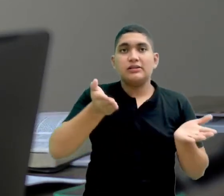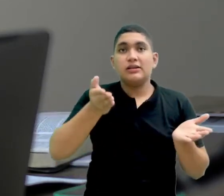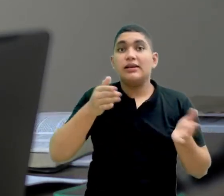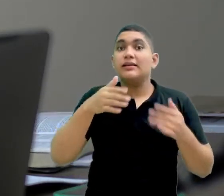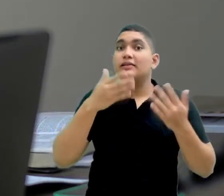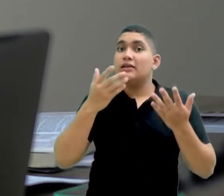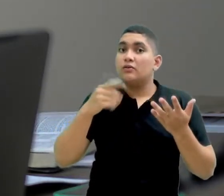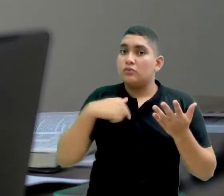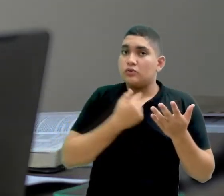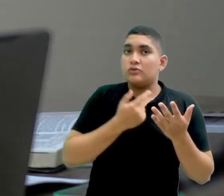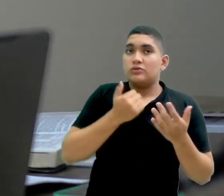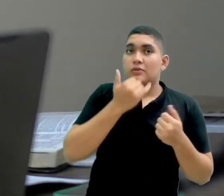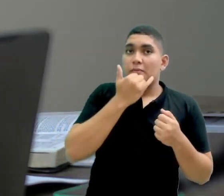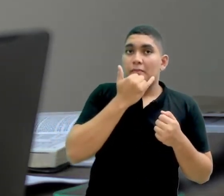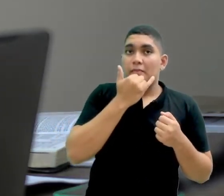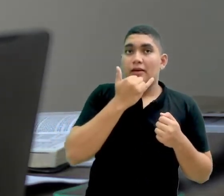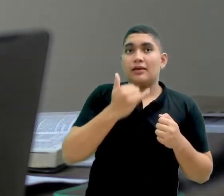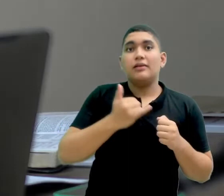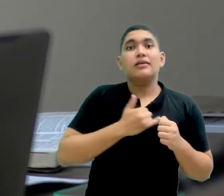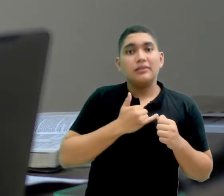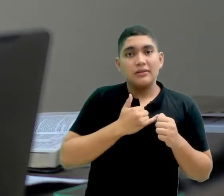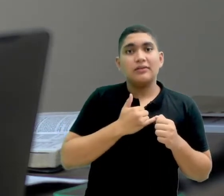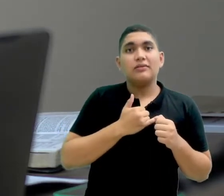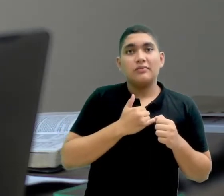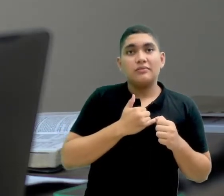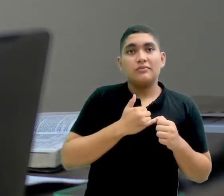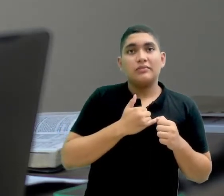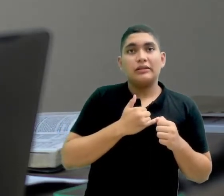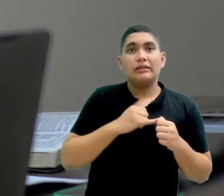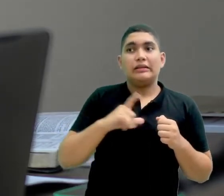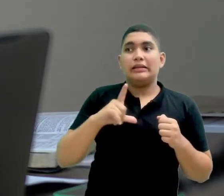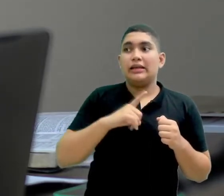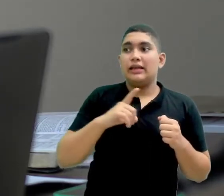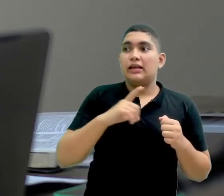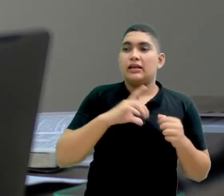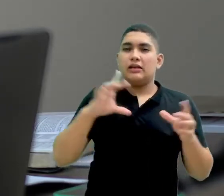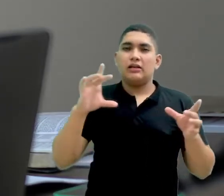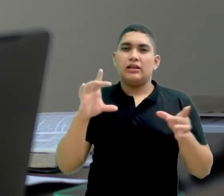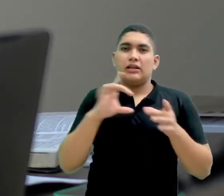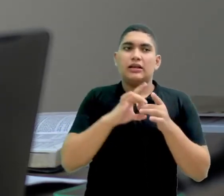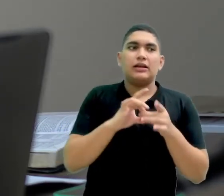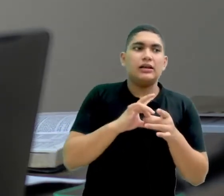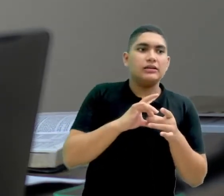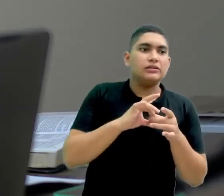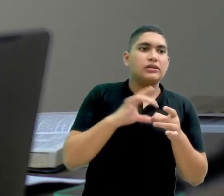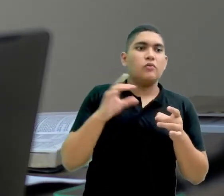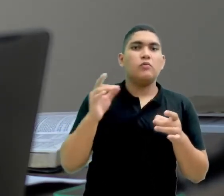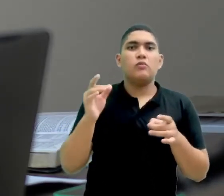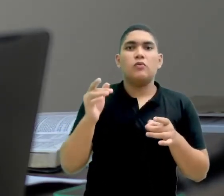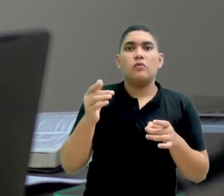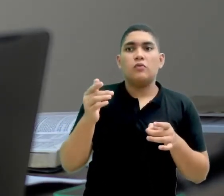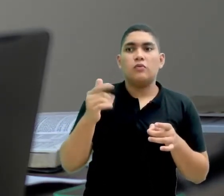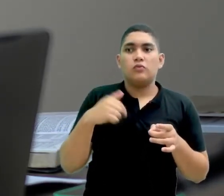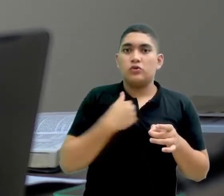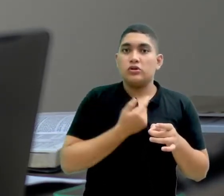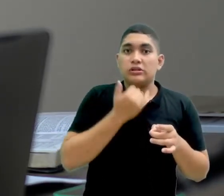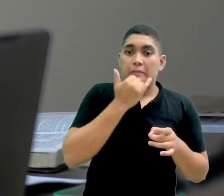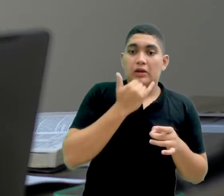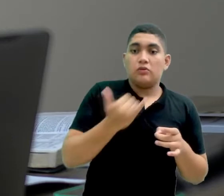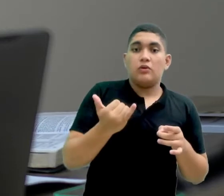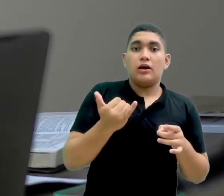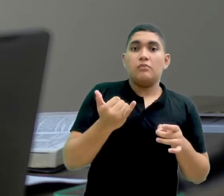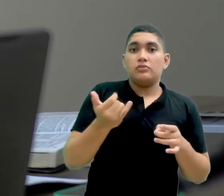perdão, né, está condicionado ao fato de perdoarmos ou não ao próximo. Isso é muito, né, muito